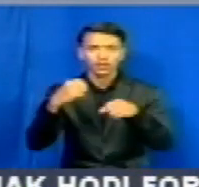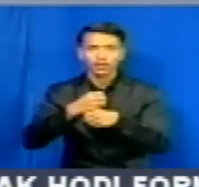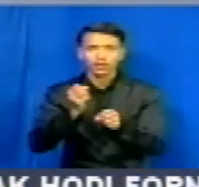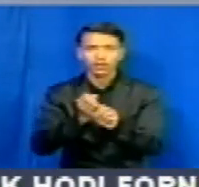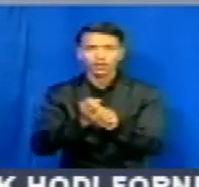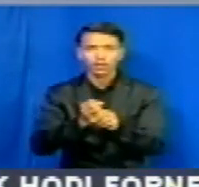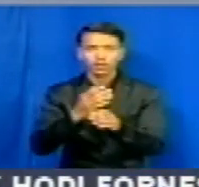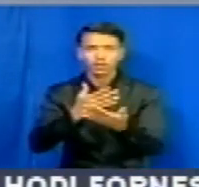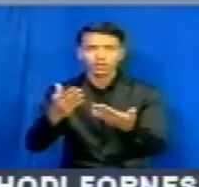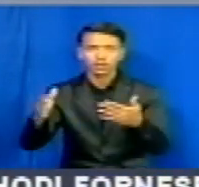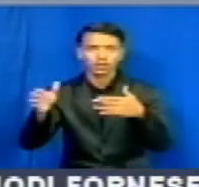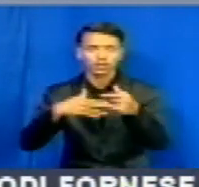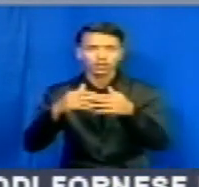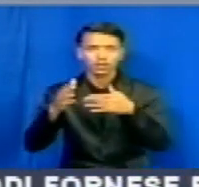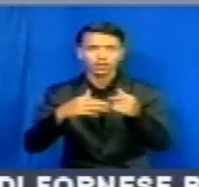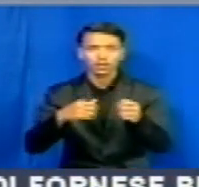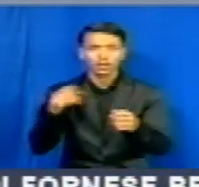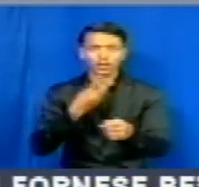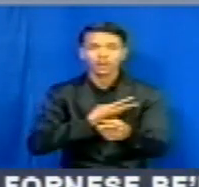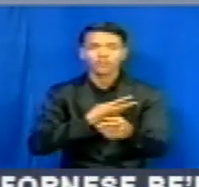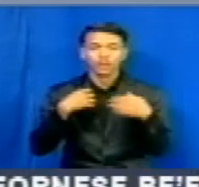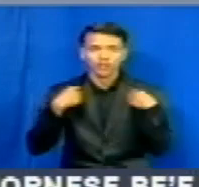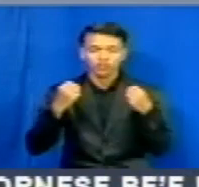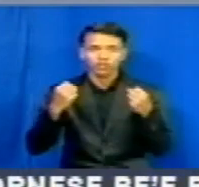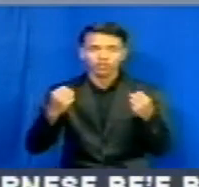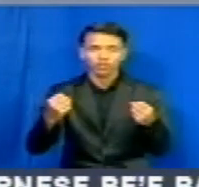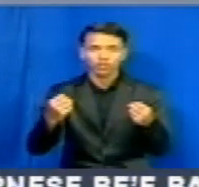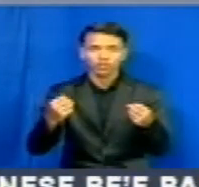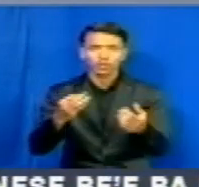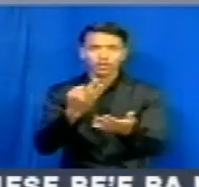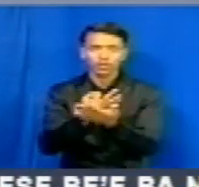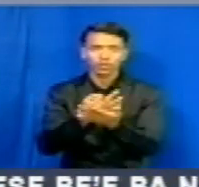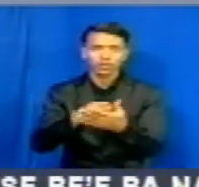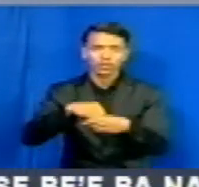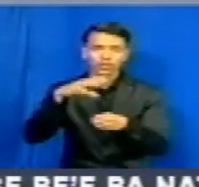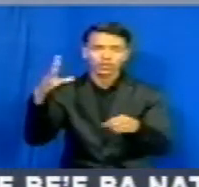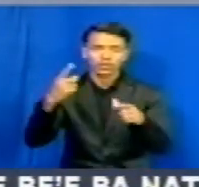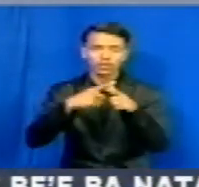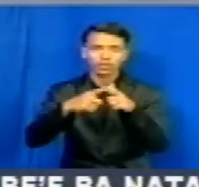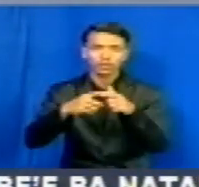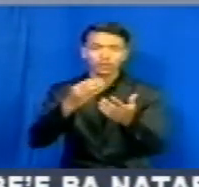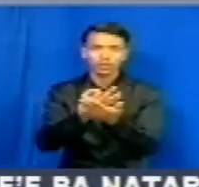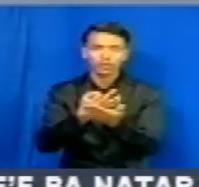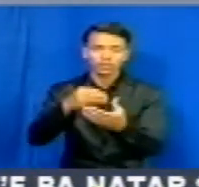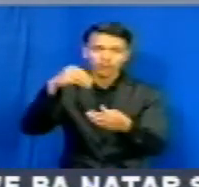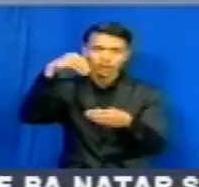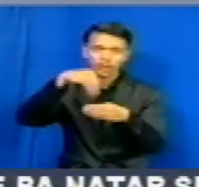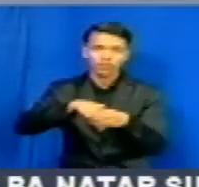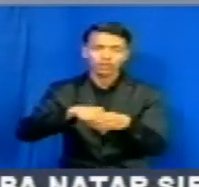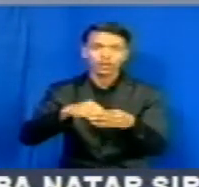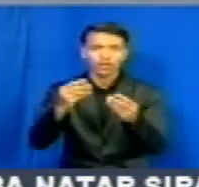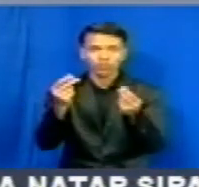naran. Nebe ami berusaha para osanesai osanemos bele tama fale atu itu angkar